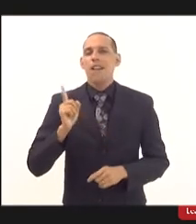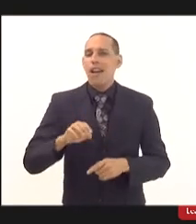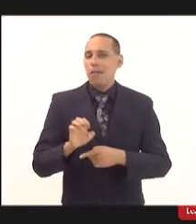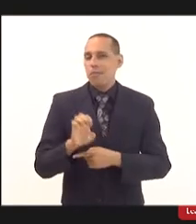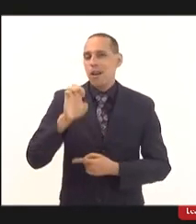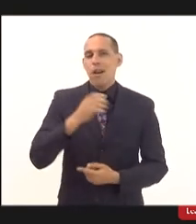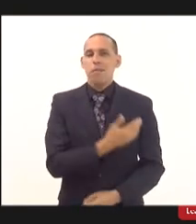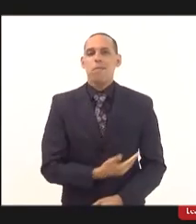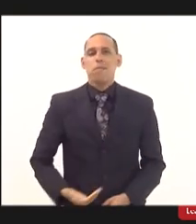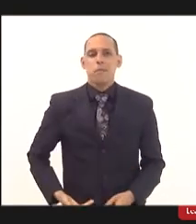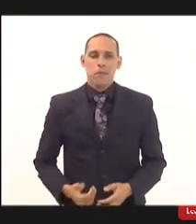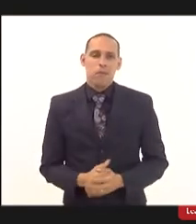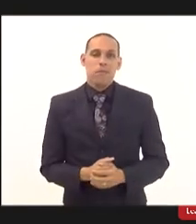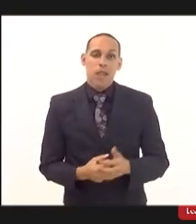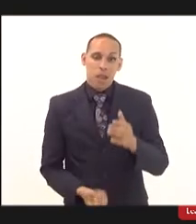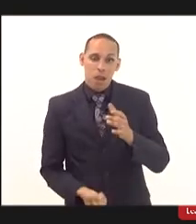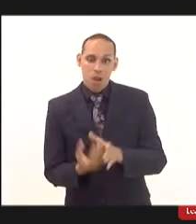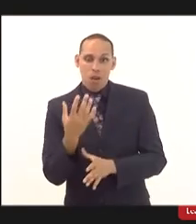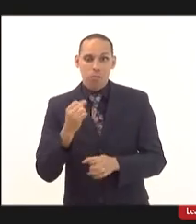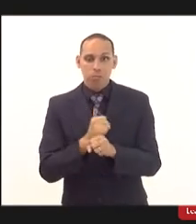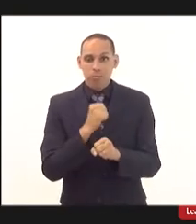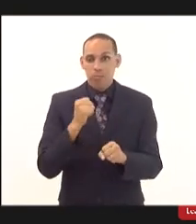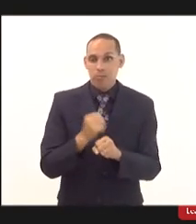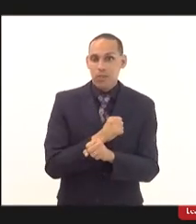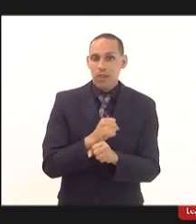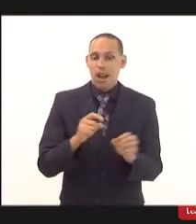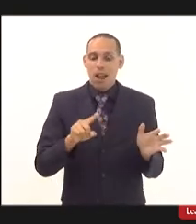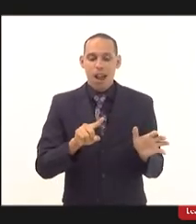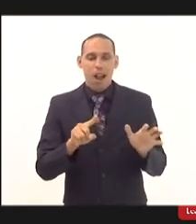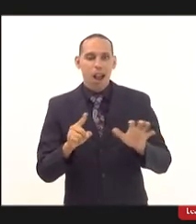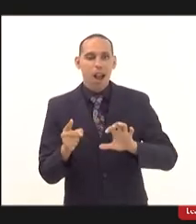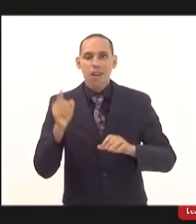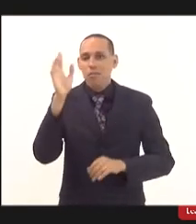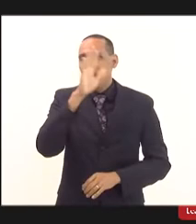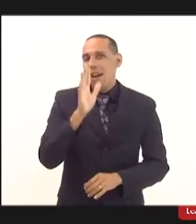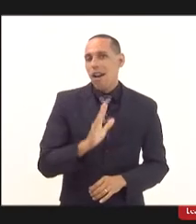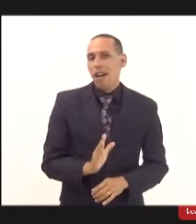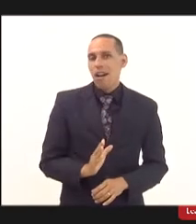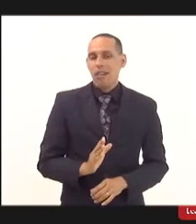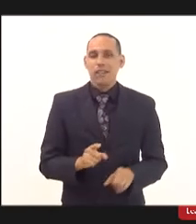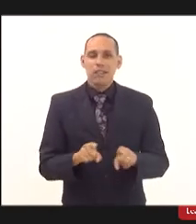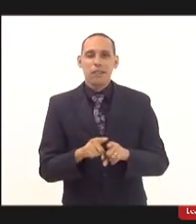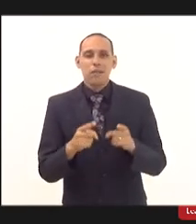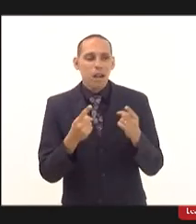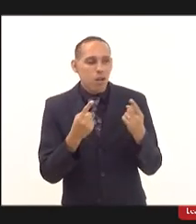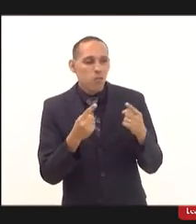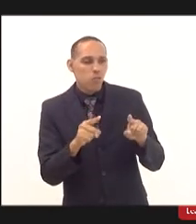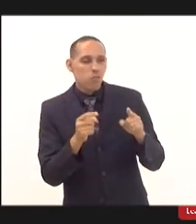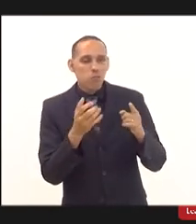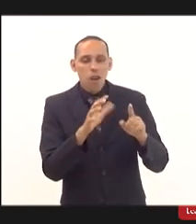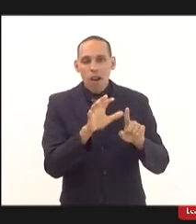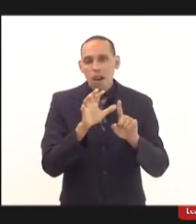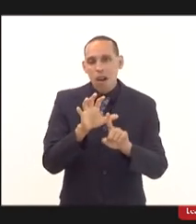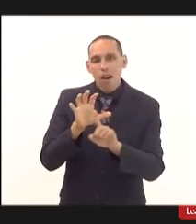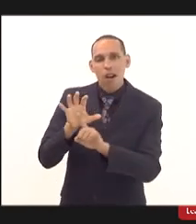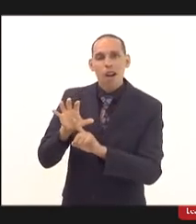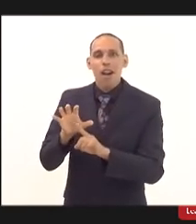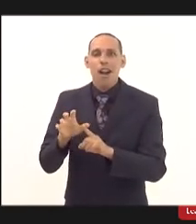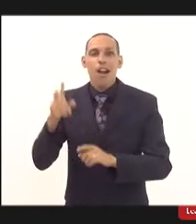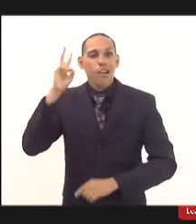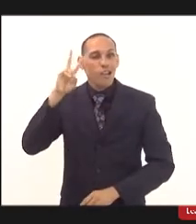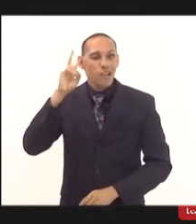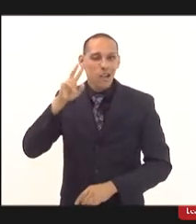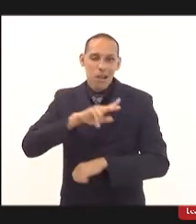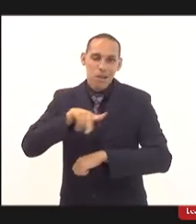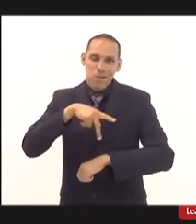estatal público na construção histórica do rádio brasileiro e influindo na própria história do